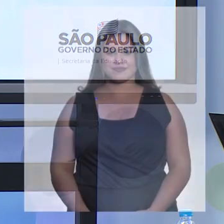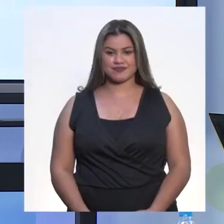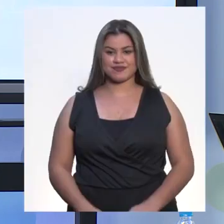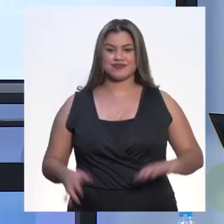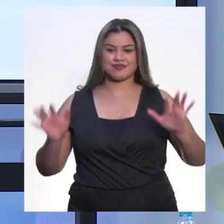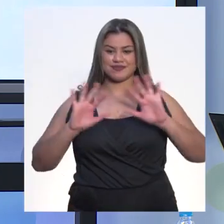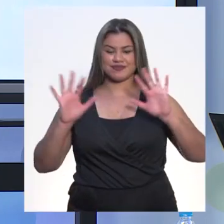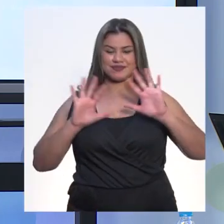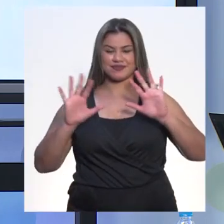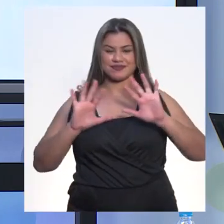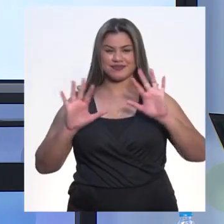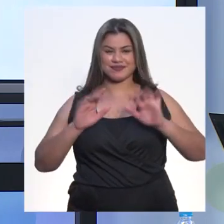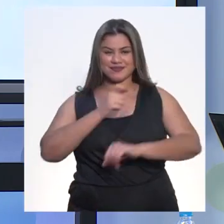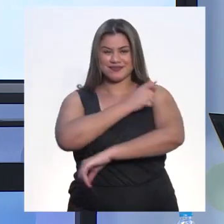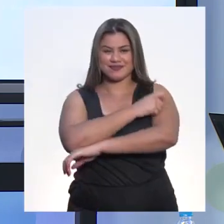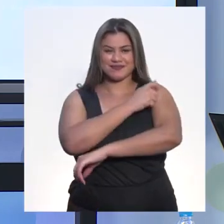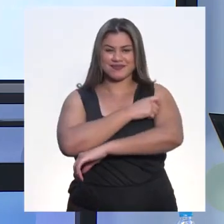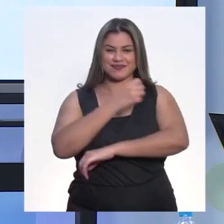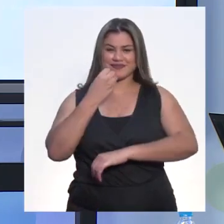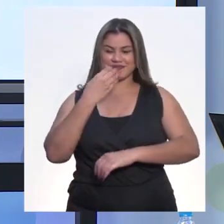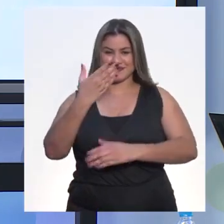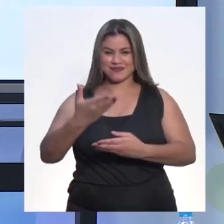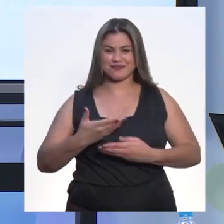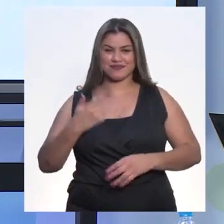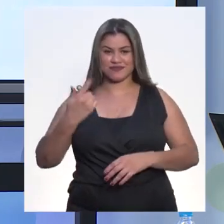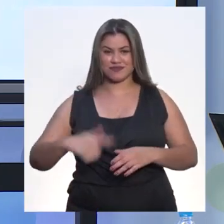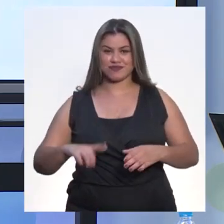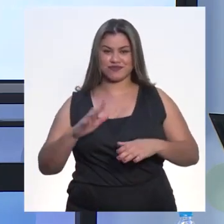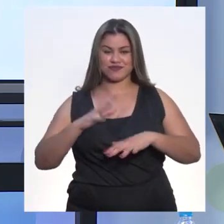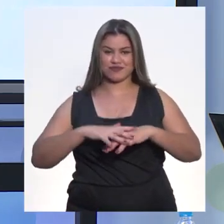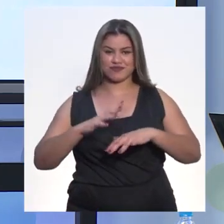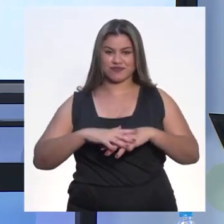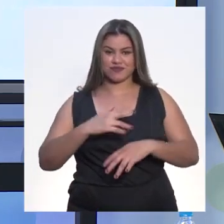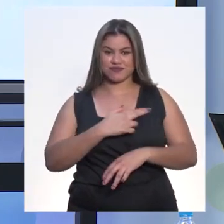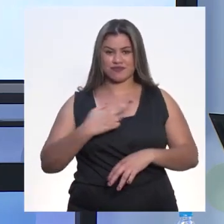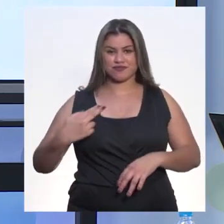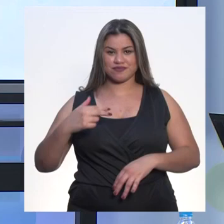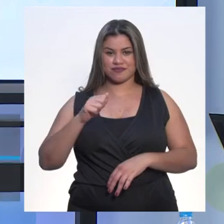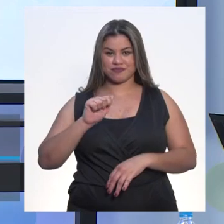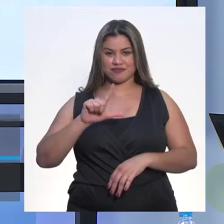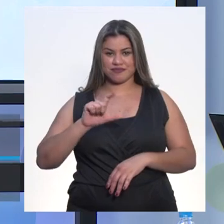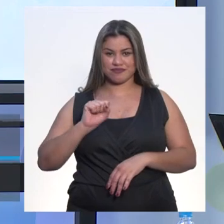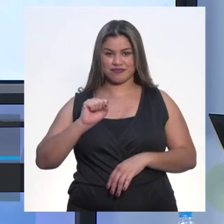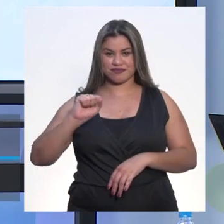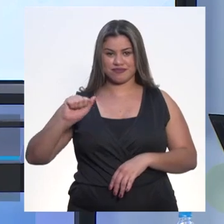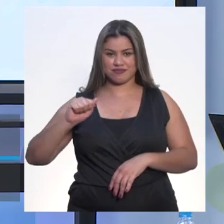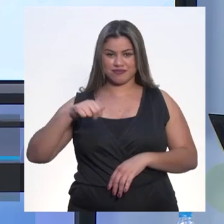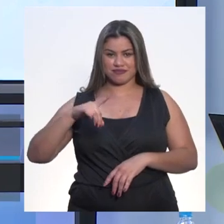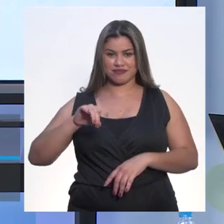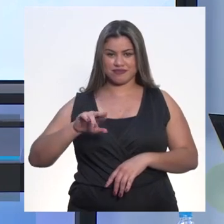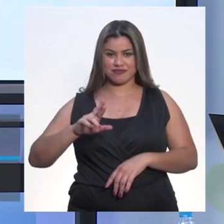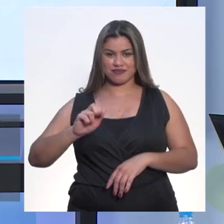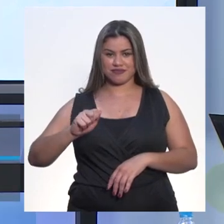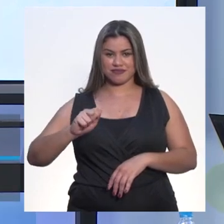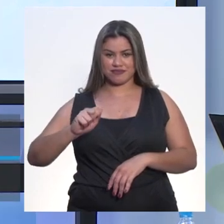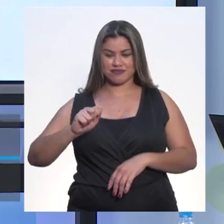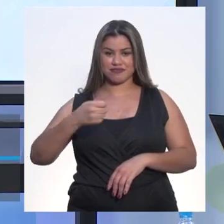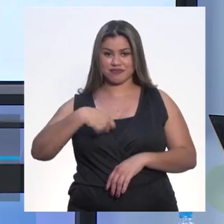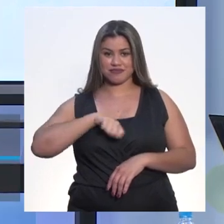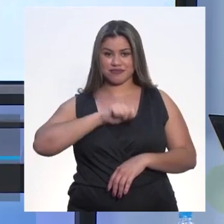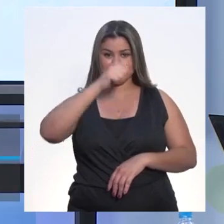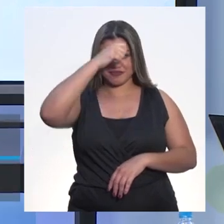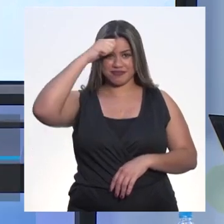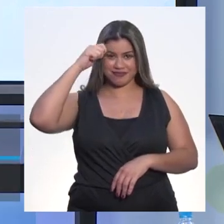Olá, aluno, bem-vindo a mais uma aula de matemática. Eu sou a professora Alessandra e nós vamos continuar aquele nosso assunto